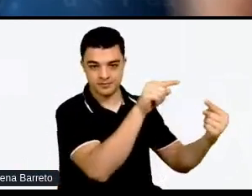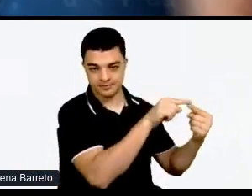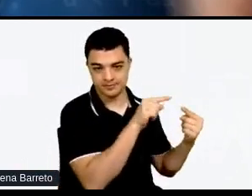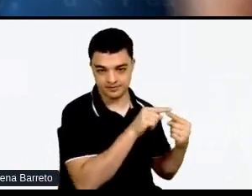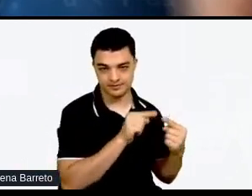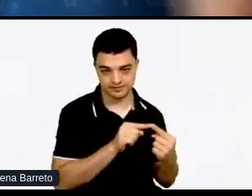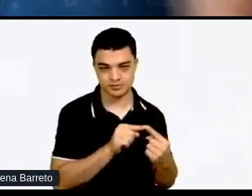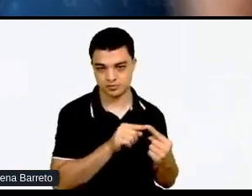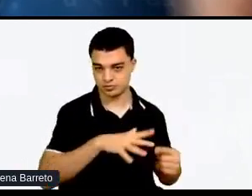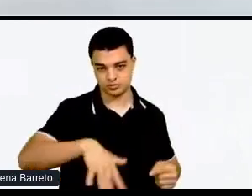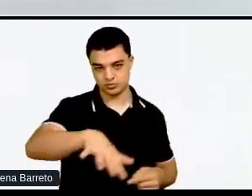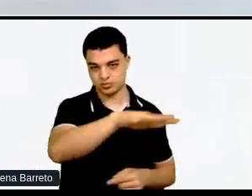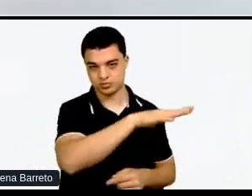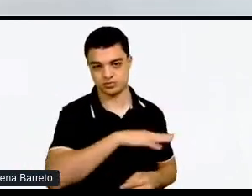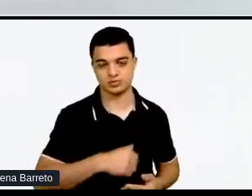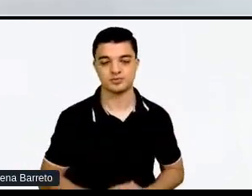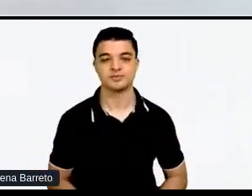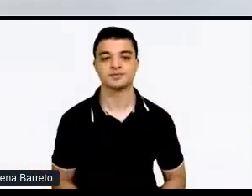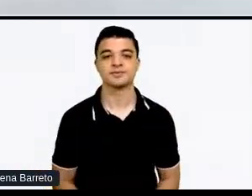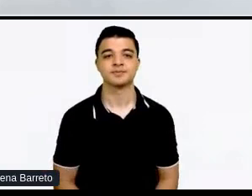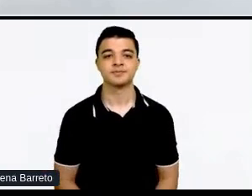equidade?